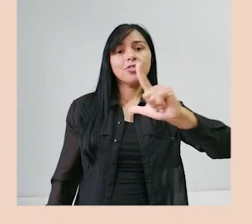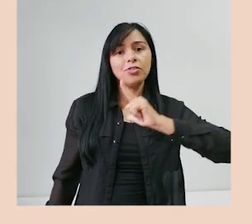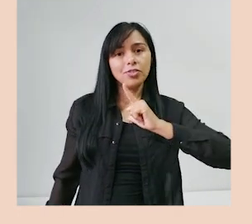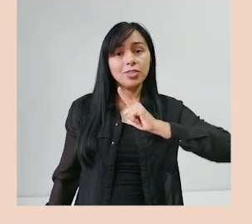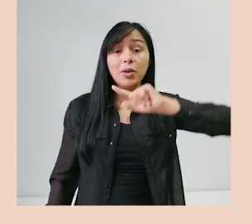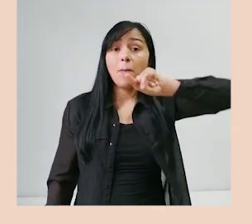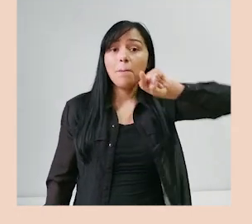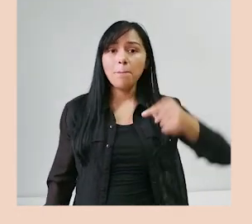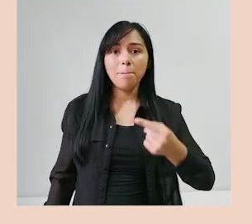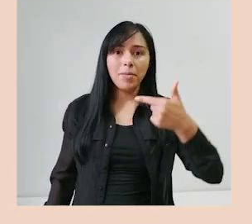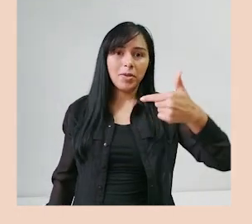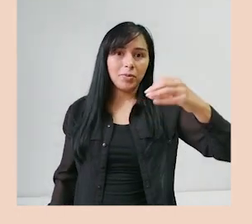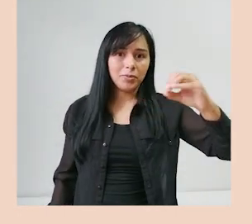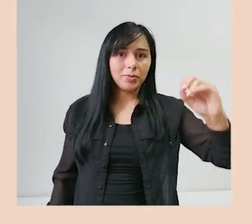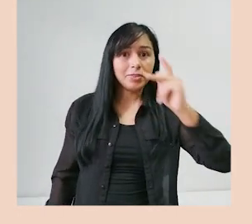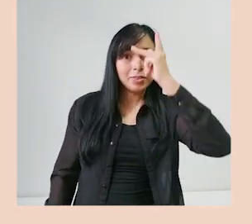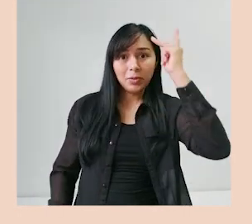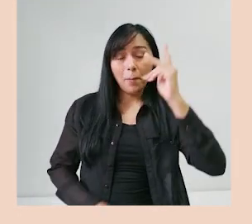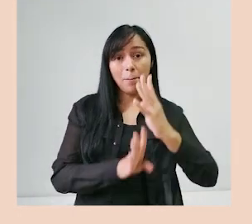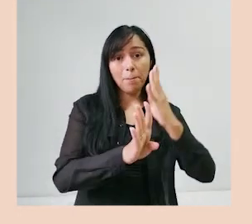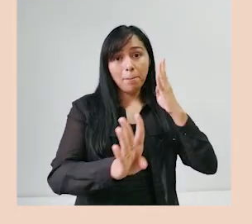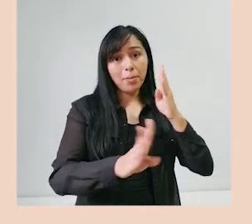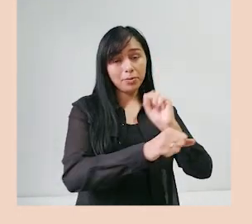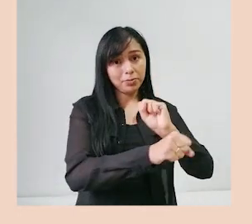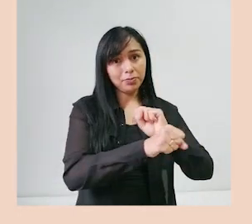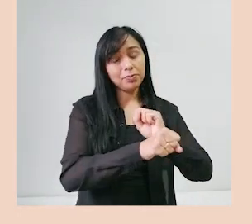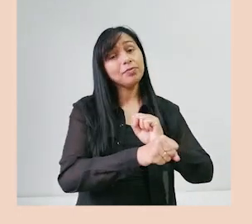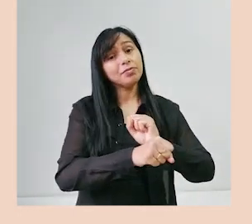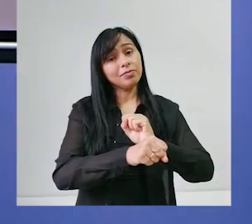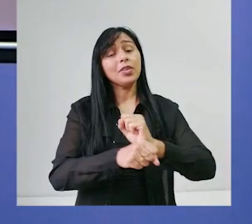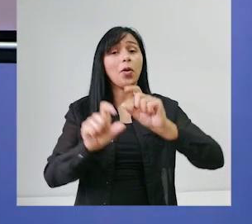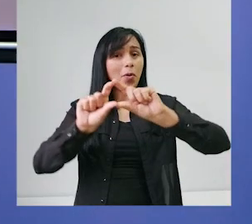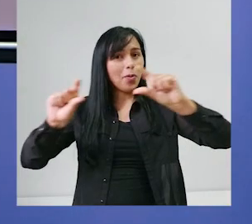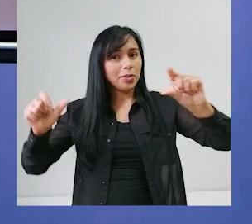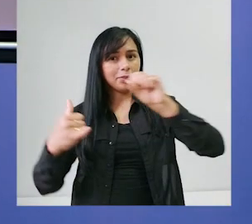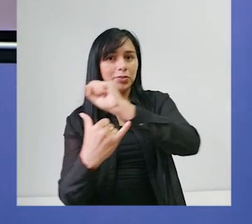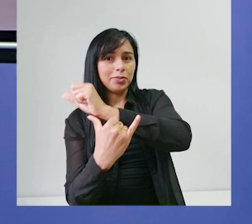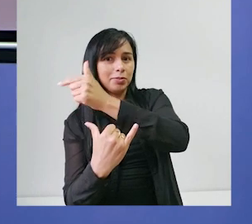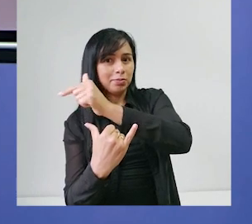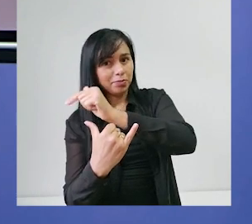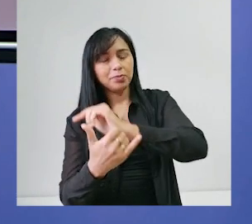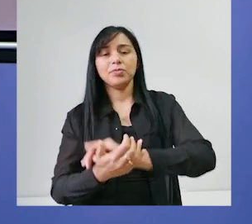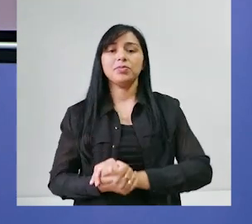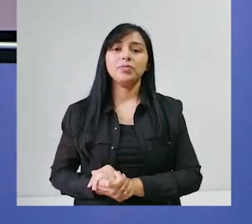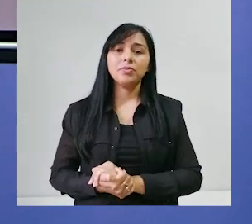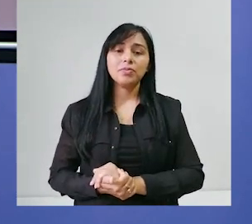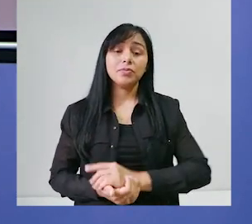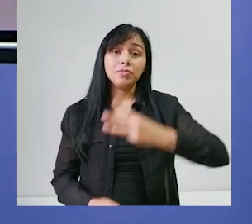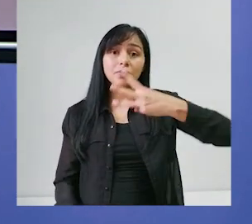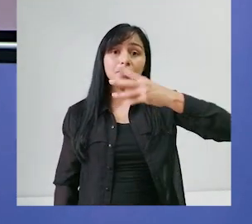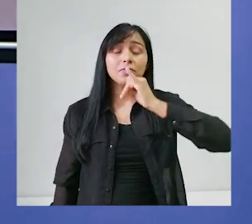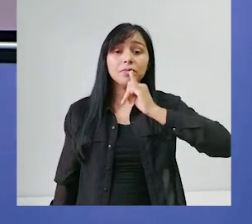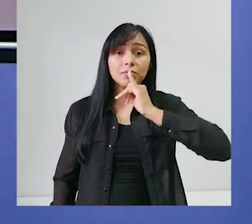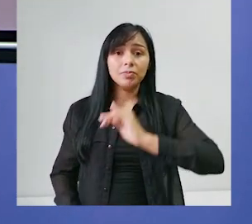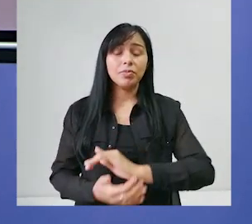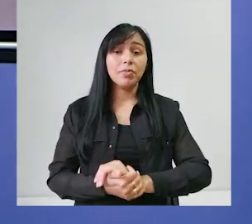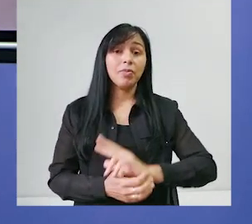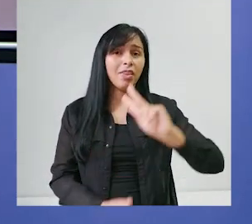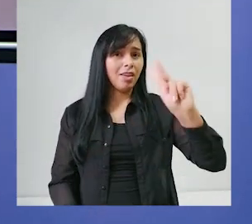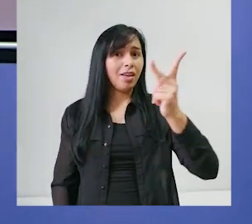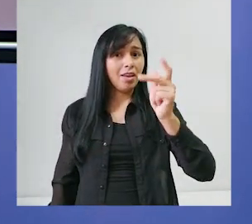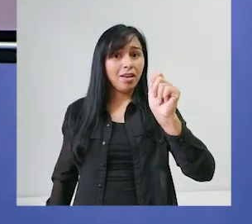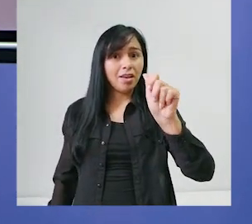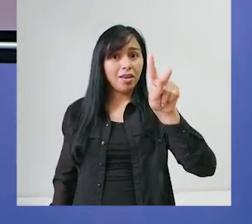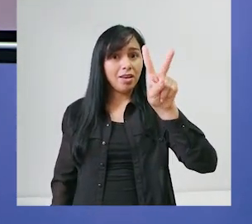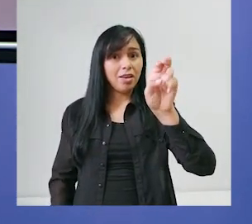de 1.200 pessoas Então temos neste caso uma oração sem sujeito no terceiro exemplo haverá aulas na